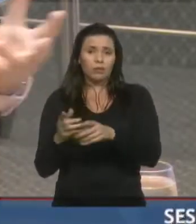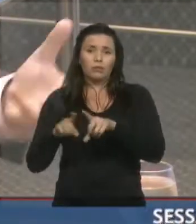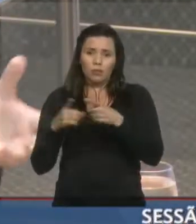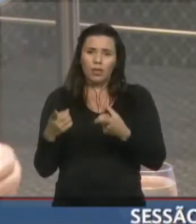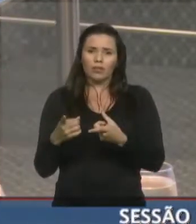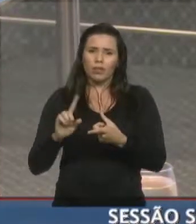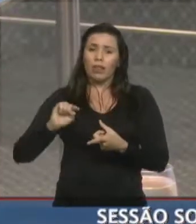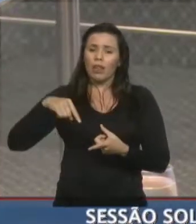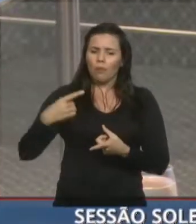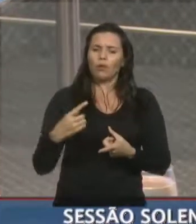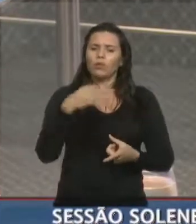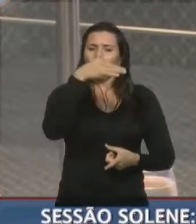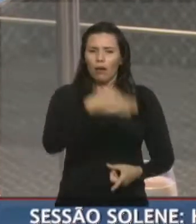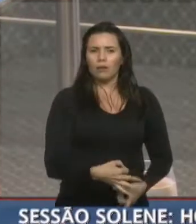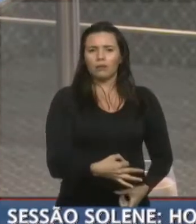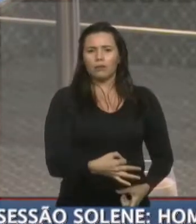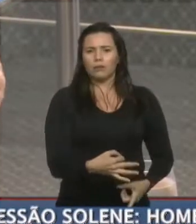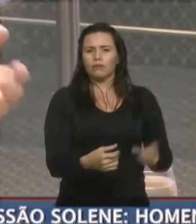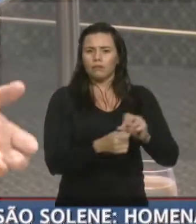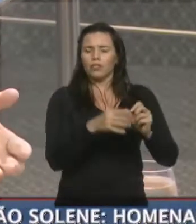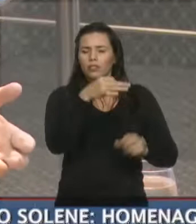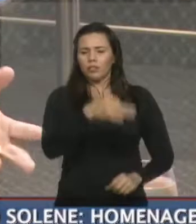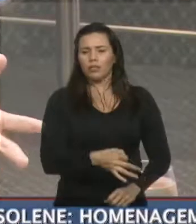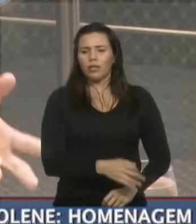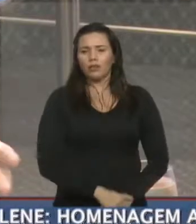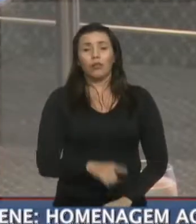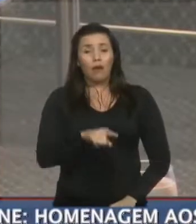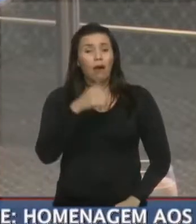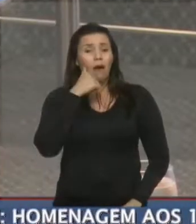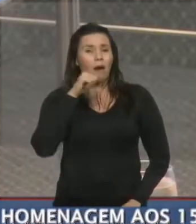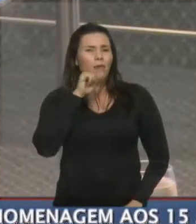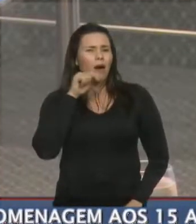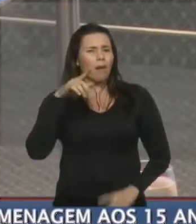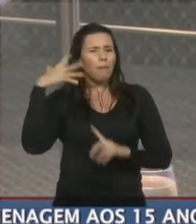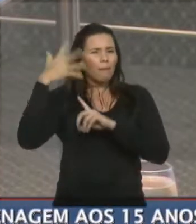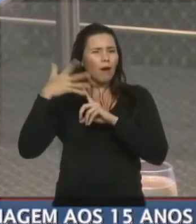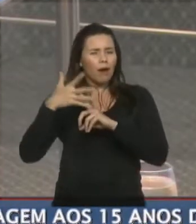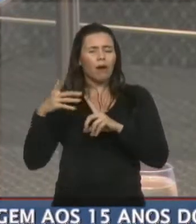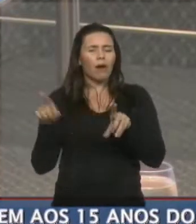e todos os cidadãos ali presentes se sentiam, né,